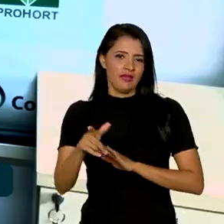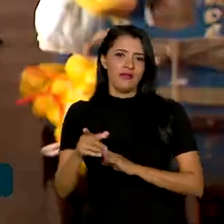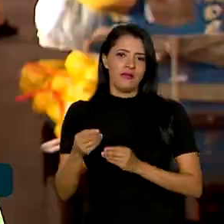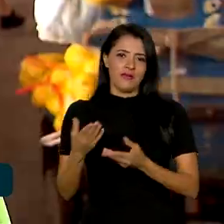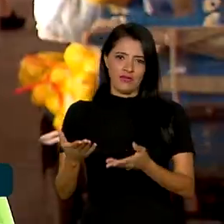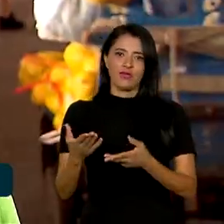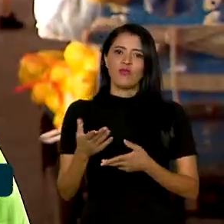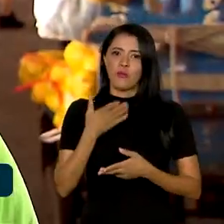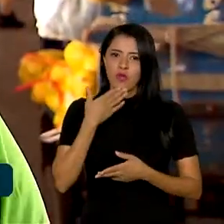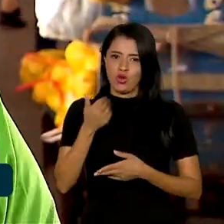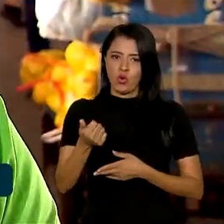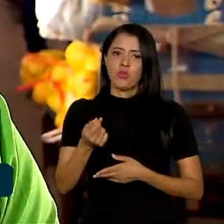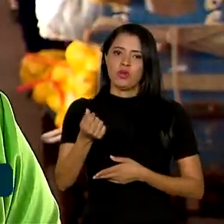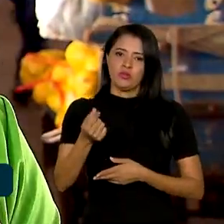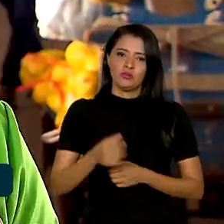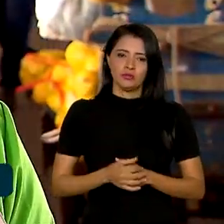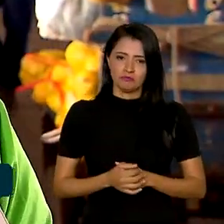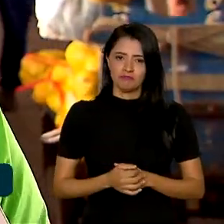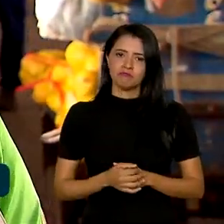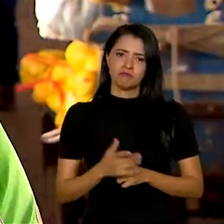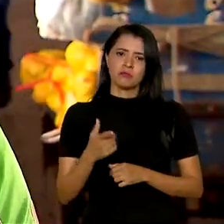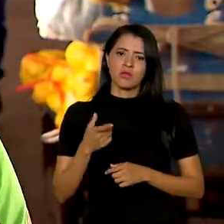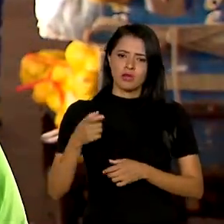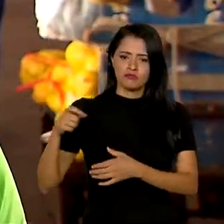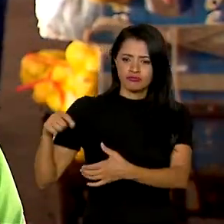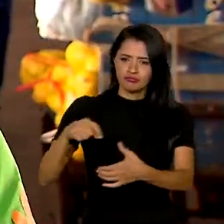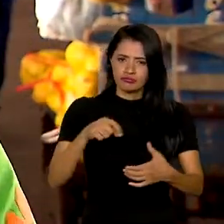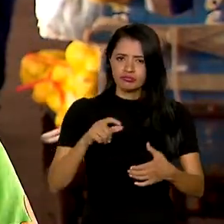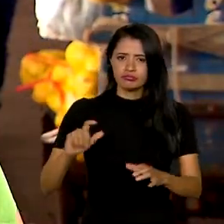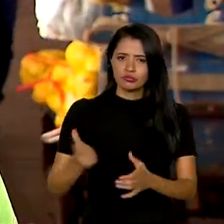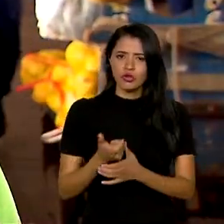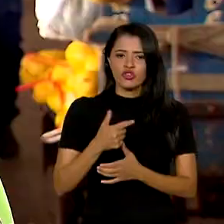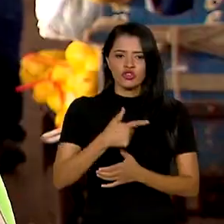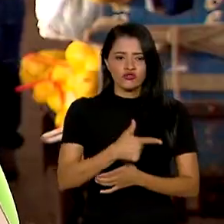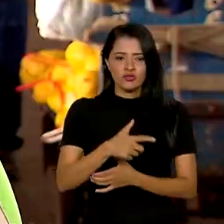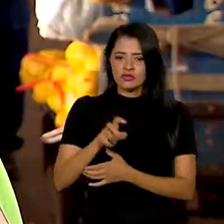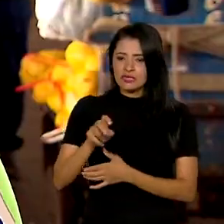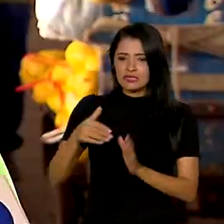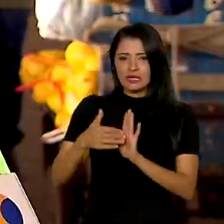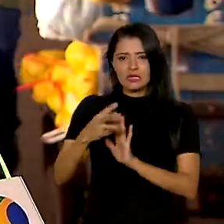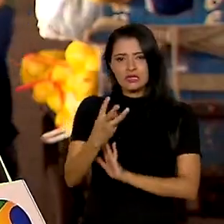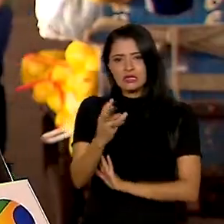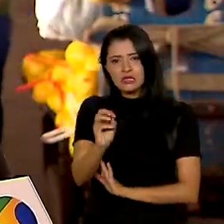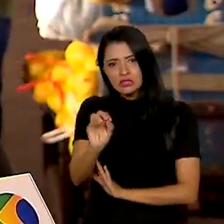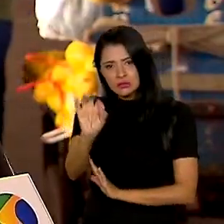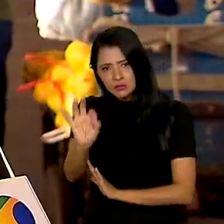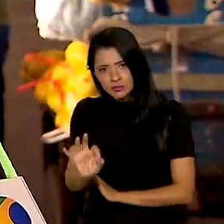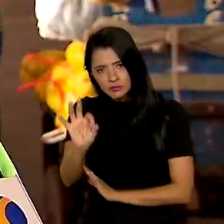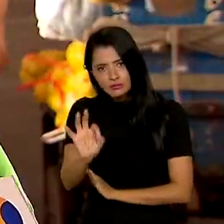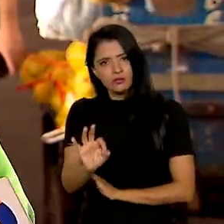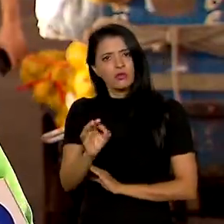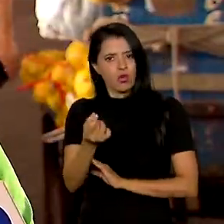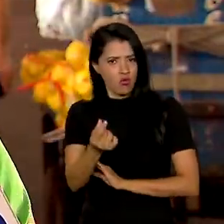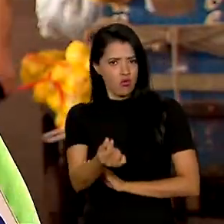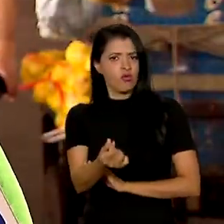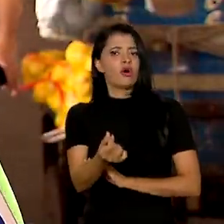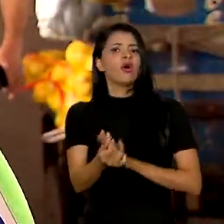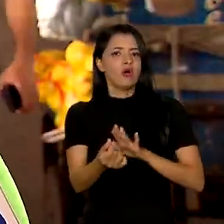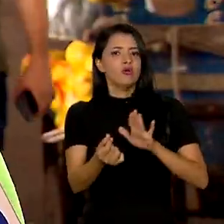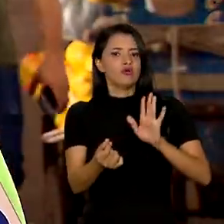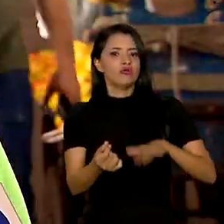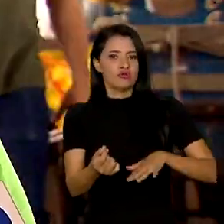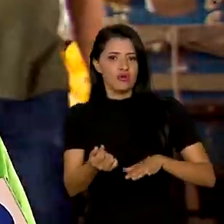do ano. A nossa produção ela aumentou mais ou menos de 25% a 30%. E o preço realmente ele veio a